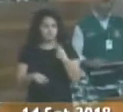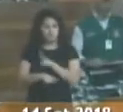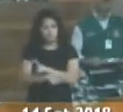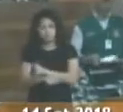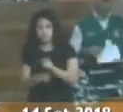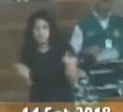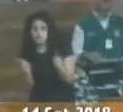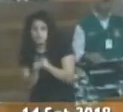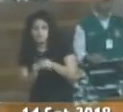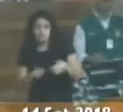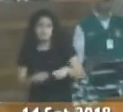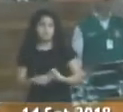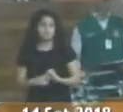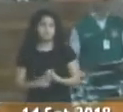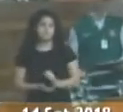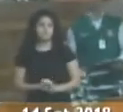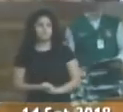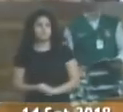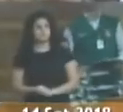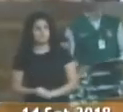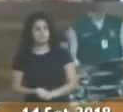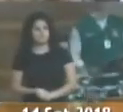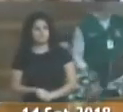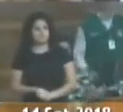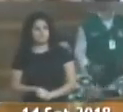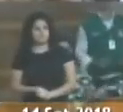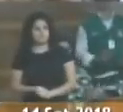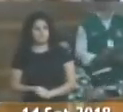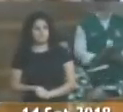melhor forma. Obrigado, Bruna.